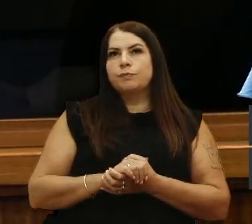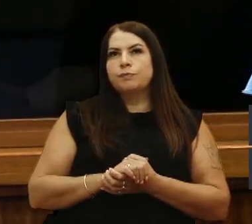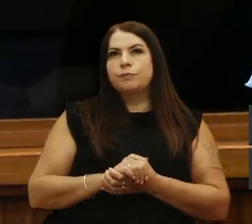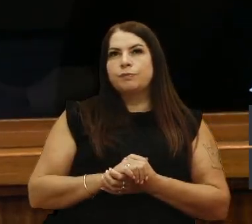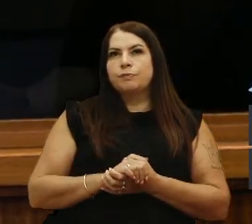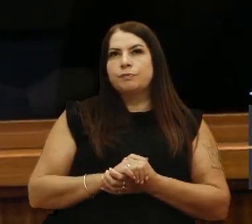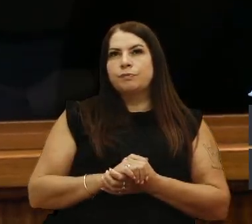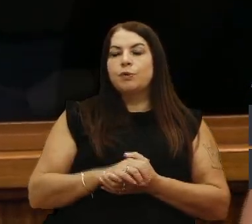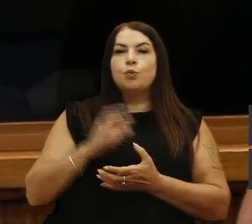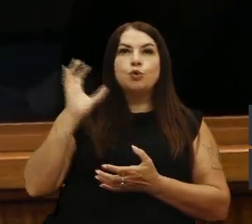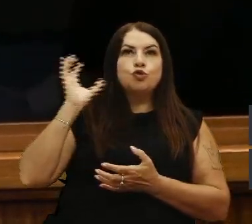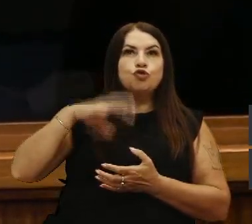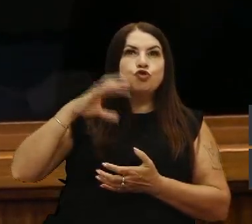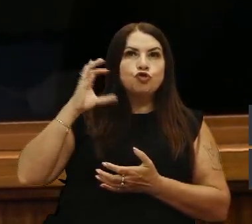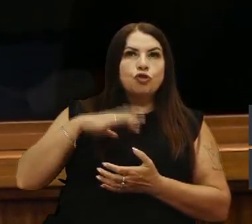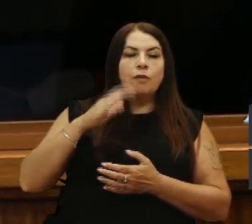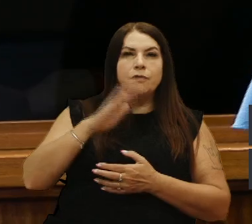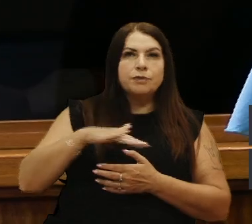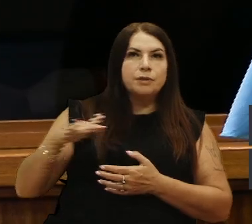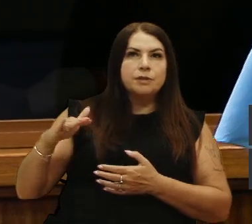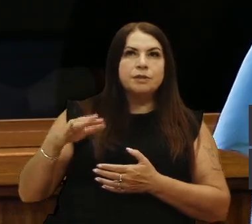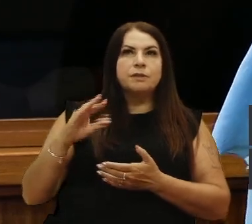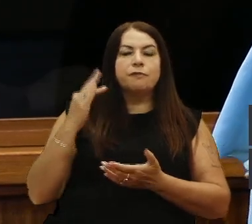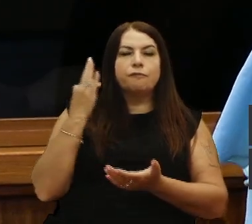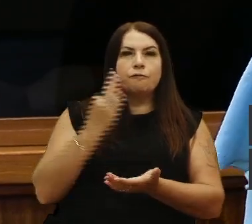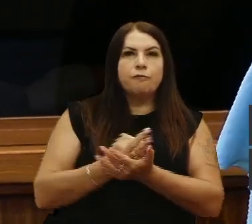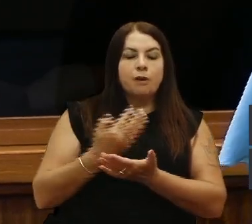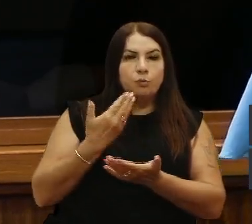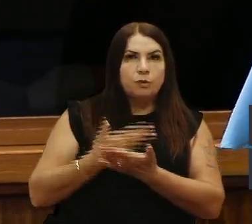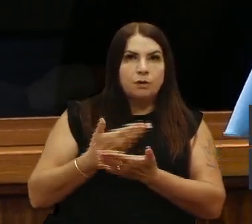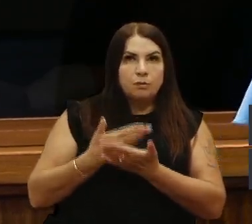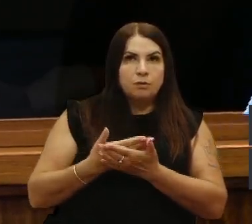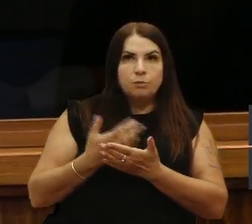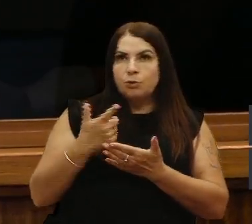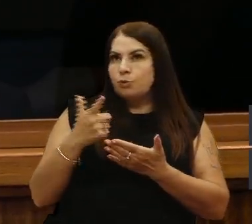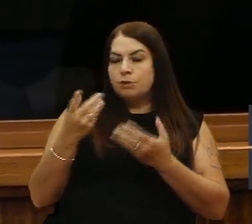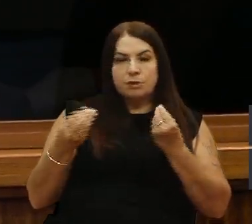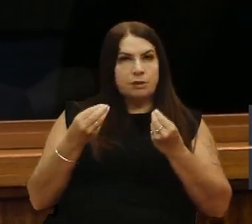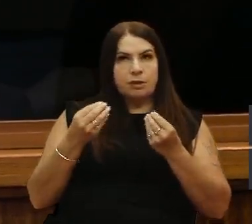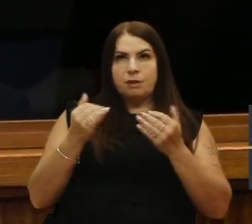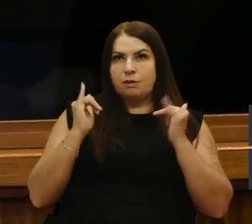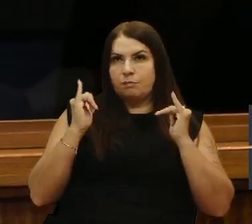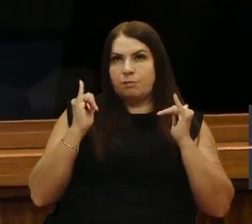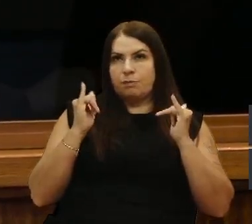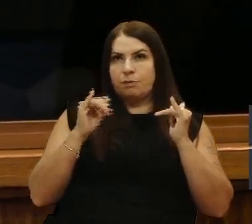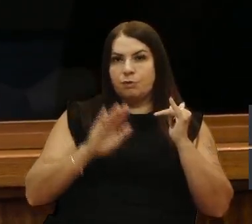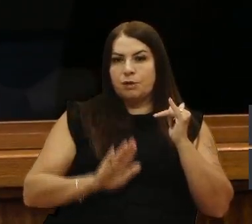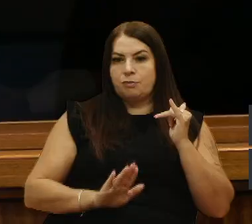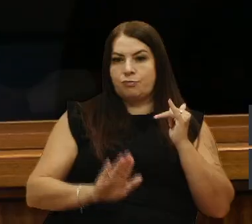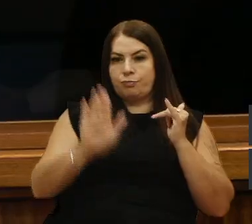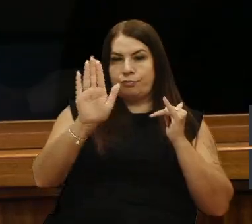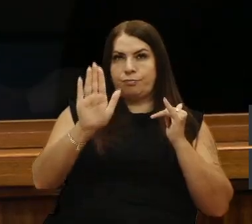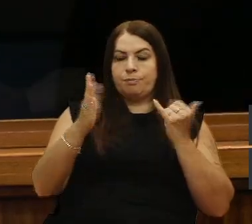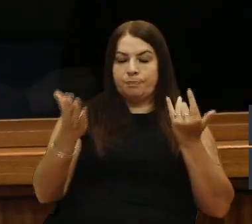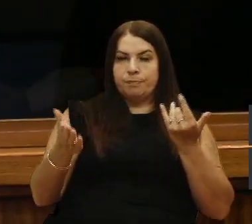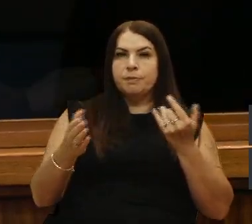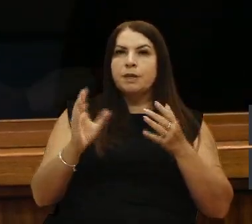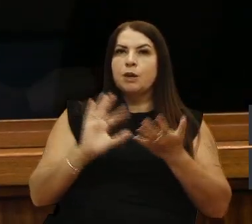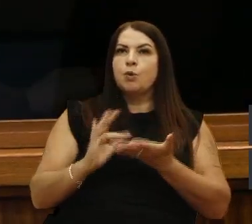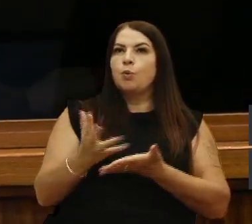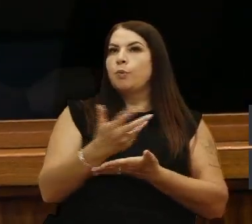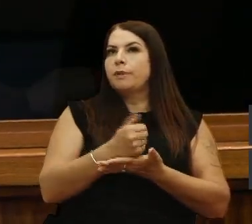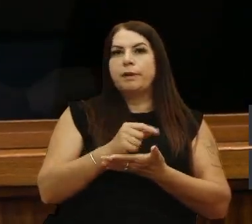Quando chove, as crianças faltam à aula, porque não tem transporte que consegue subir. A Codeca